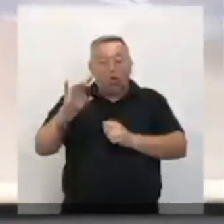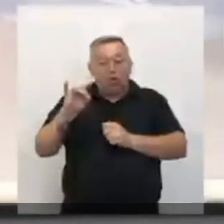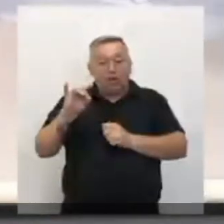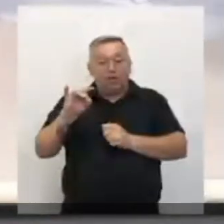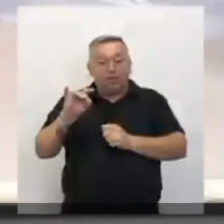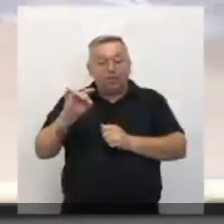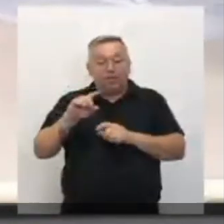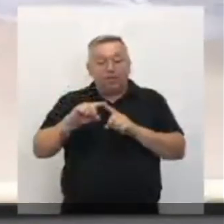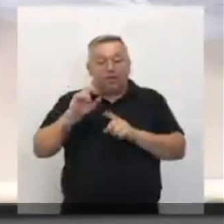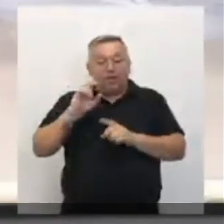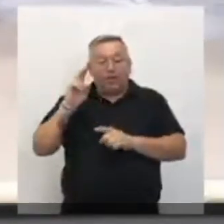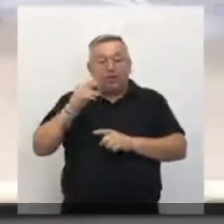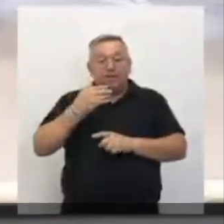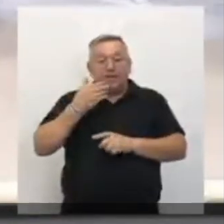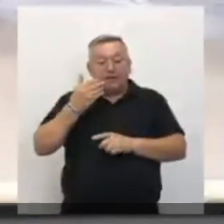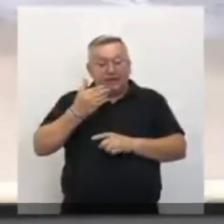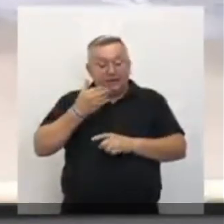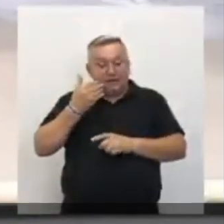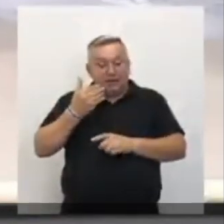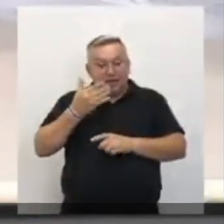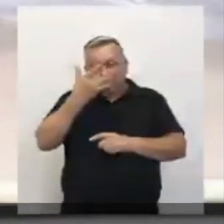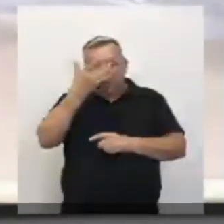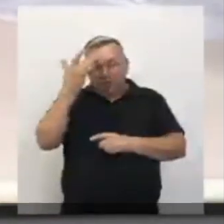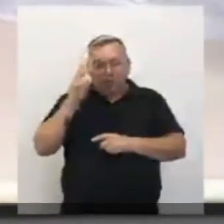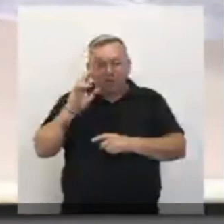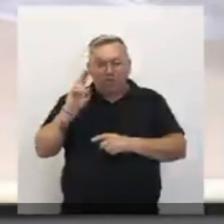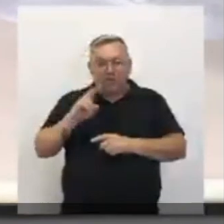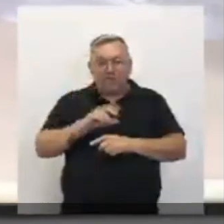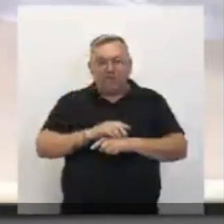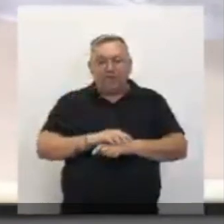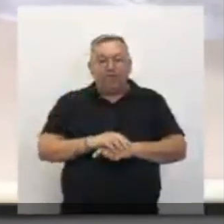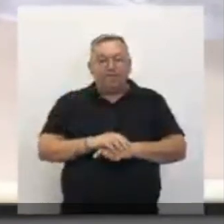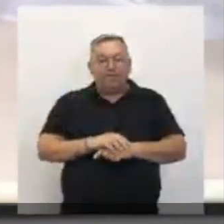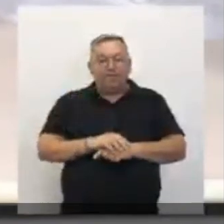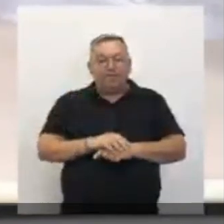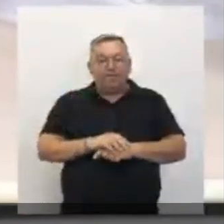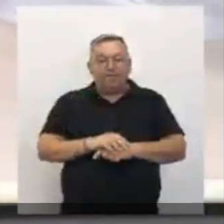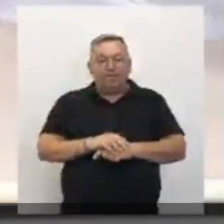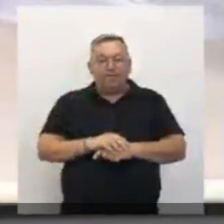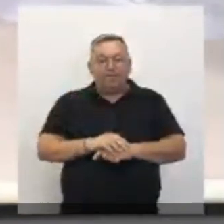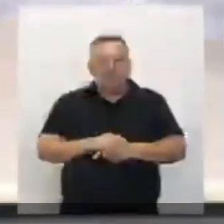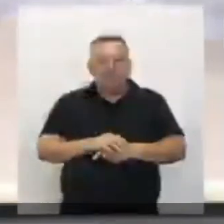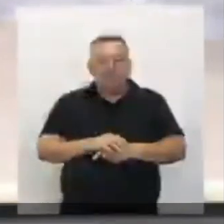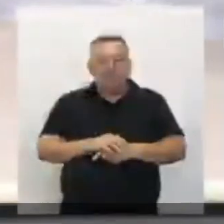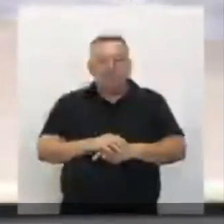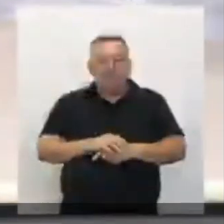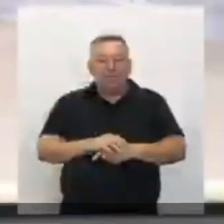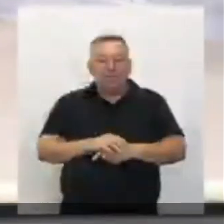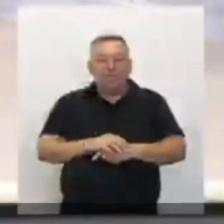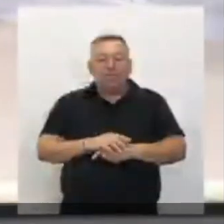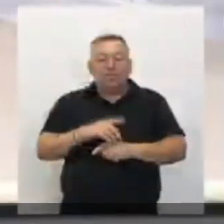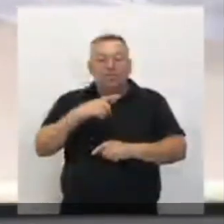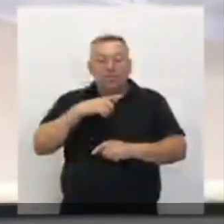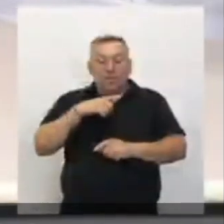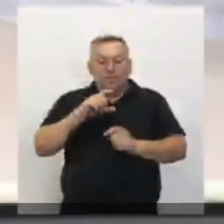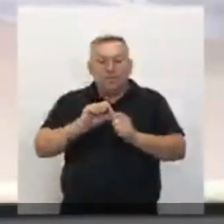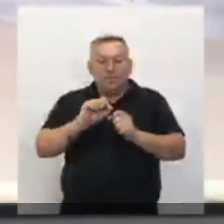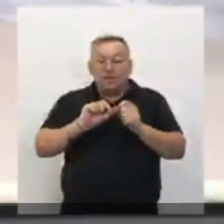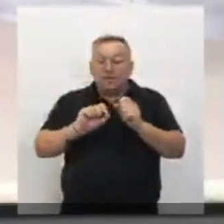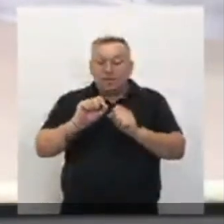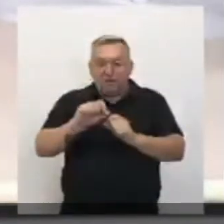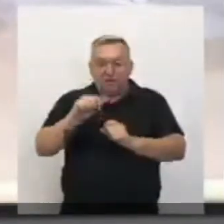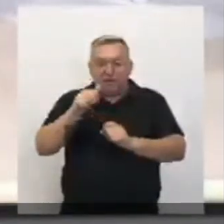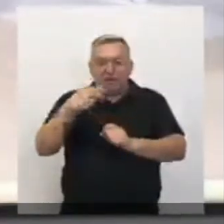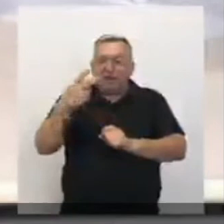que é para facilitar ali para todo mundo enxergar, né? Então, o que eu tenho, ó? Essa primeira articulação e